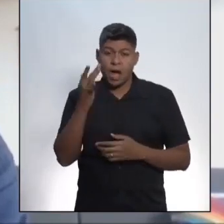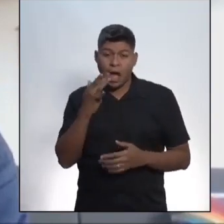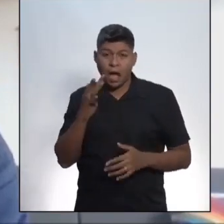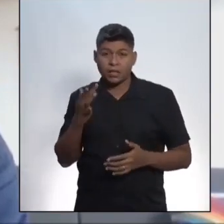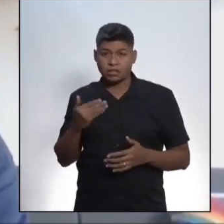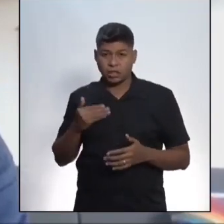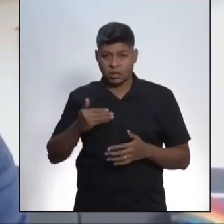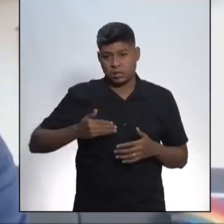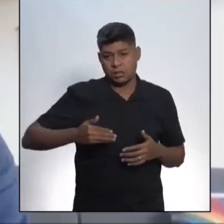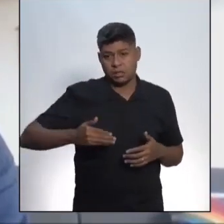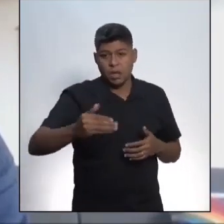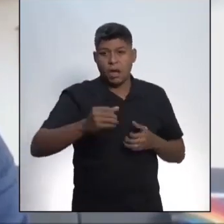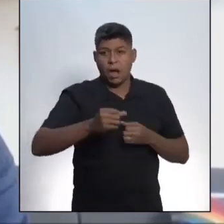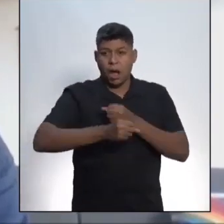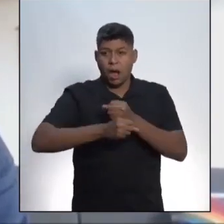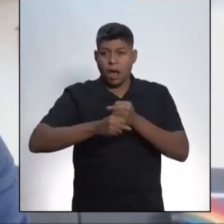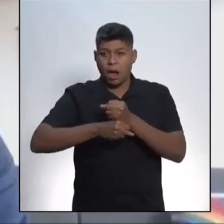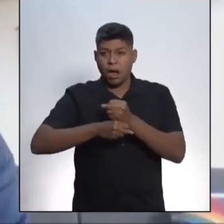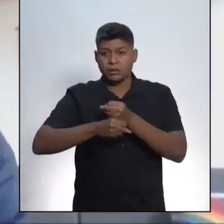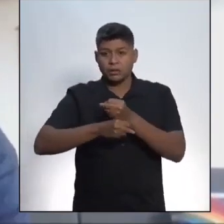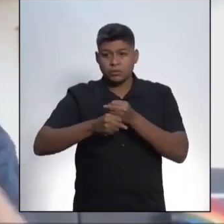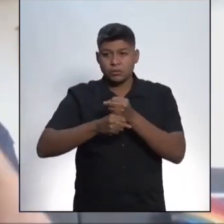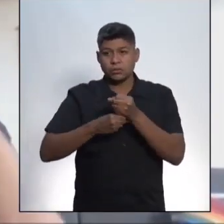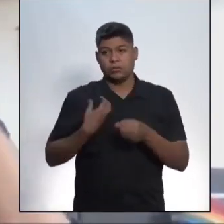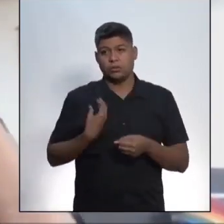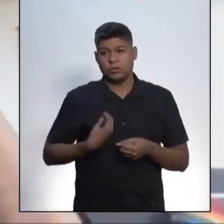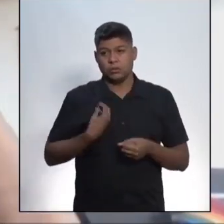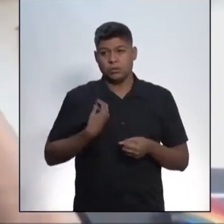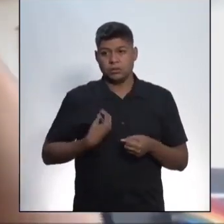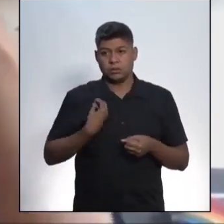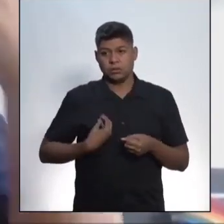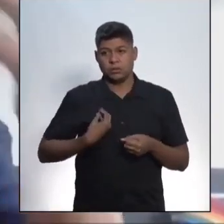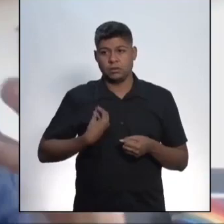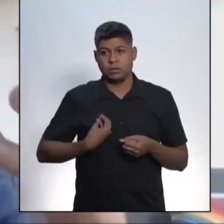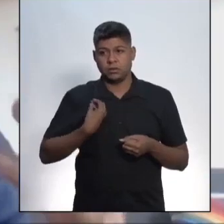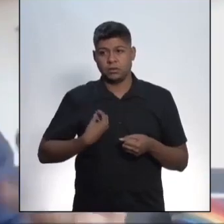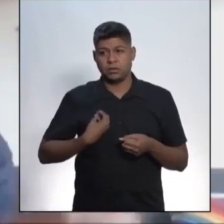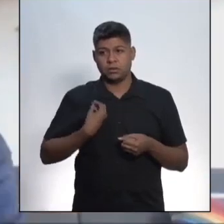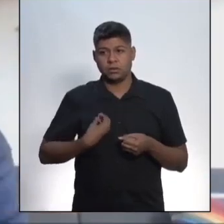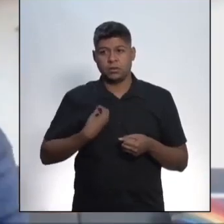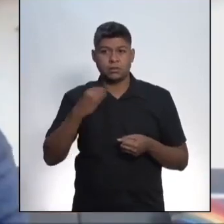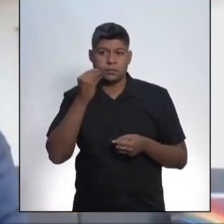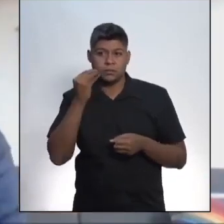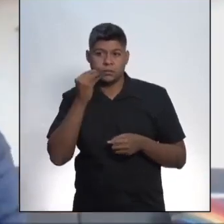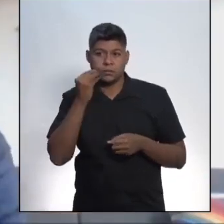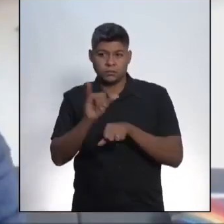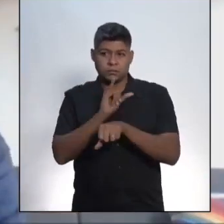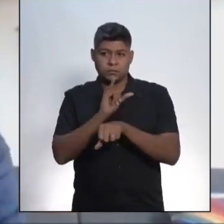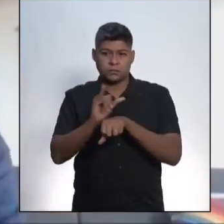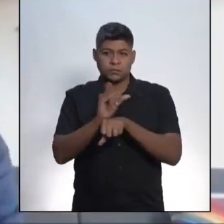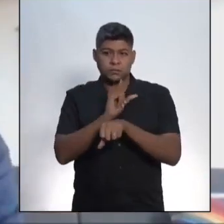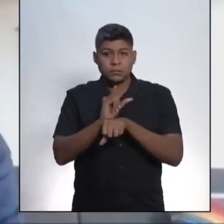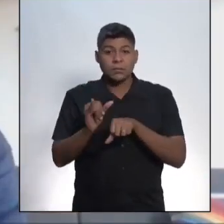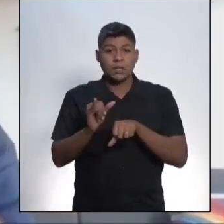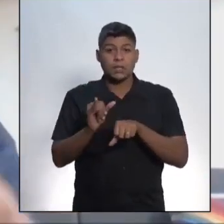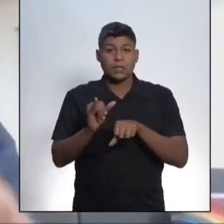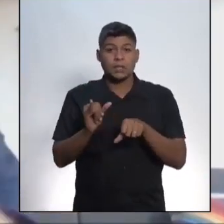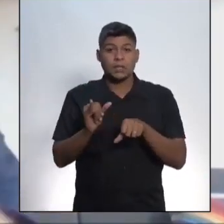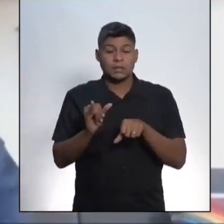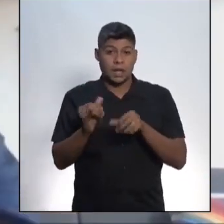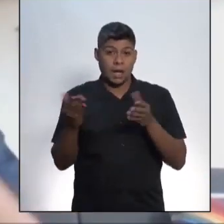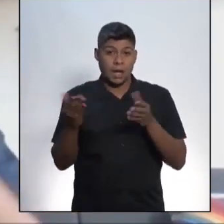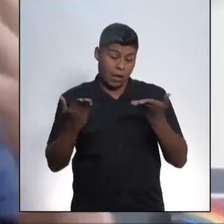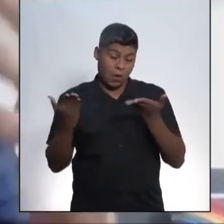últimos anos a gente viveu isso, né? A época da lousa digital, depois a época agora